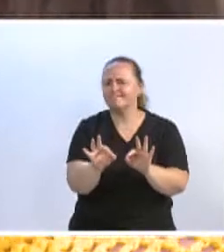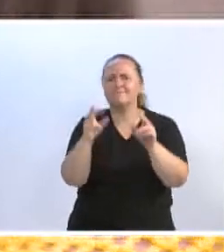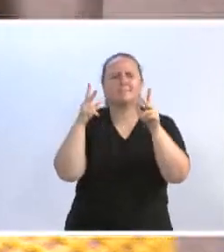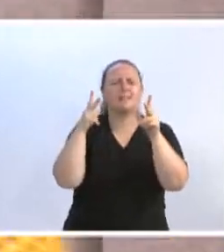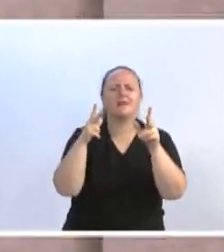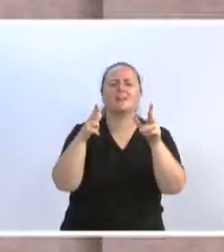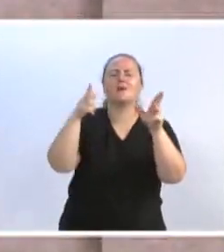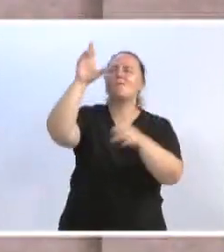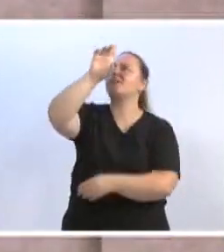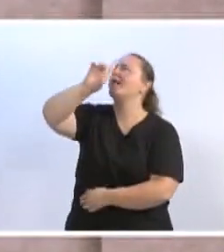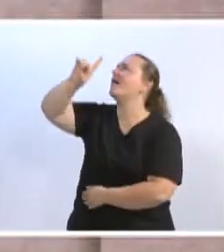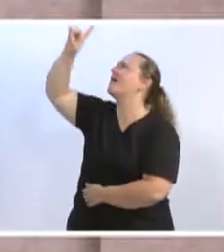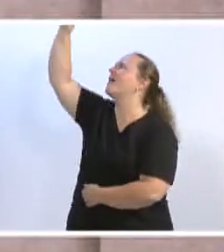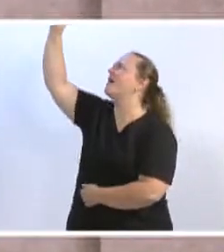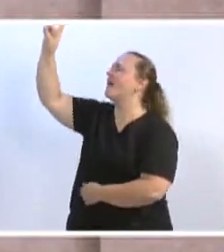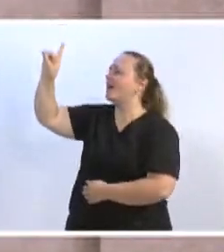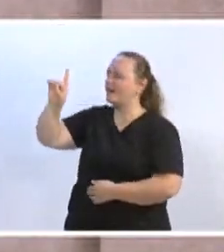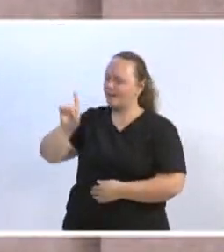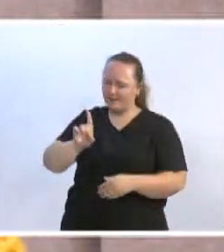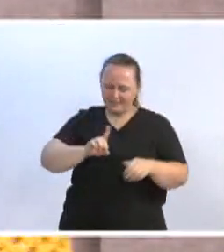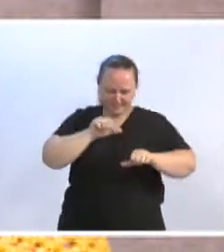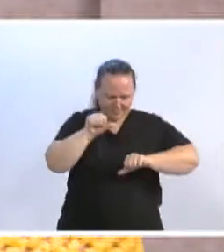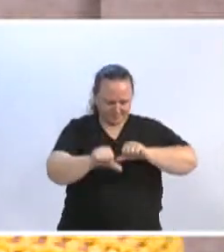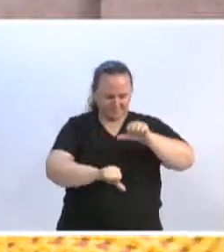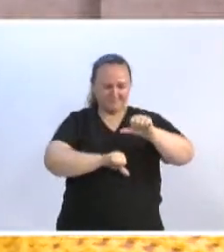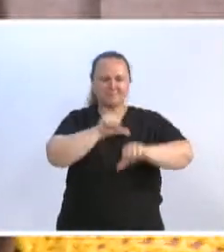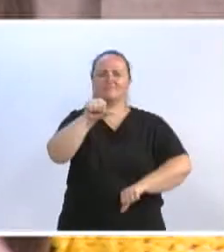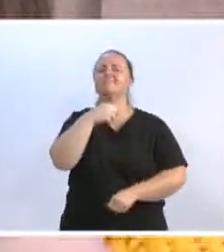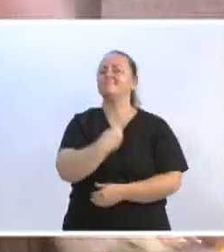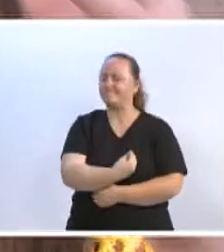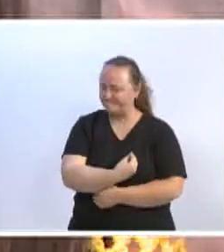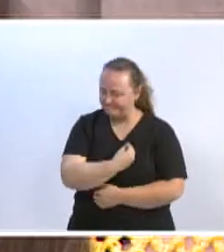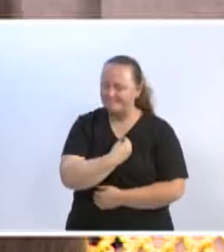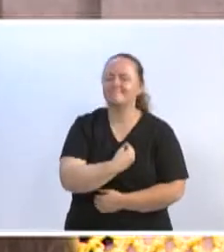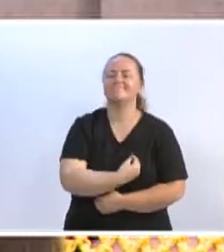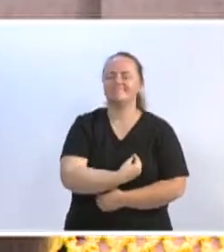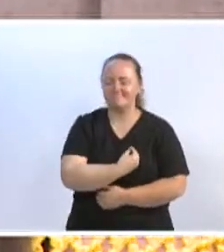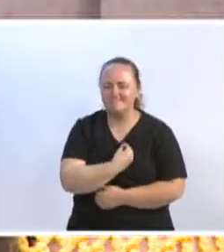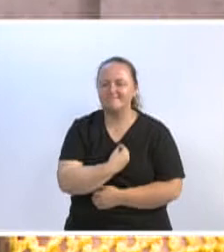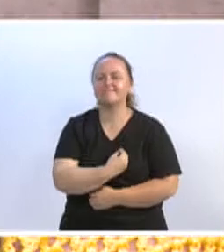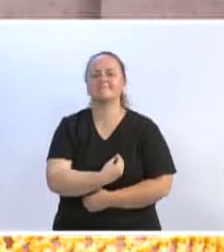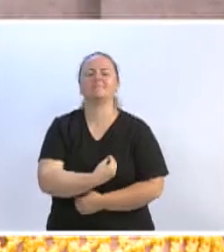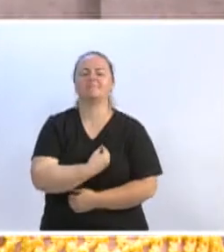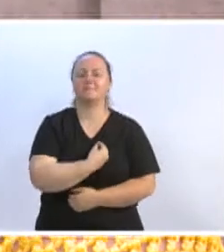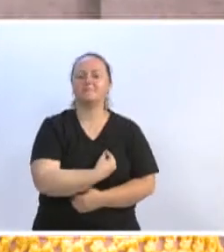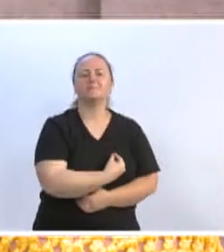refina o ouro, vem tua obra em mim